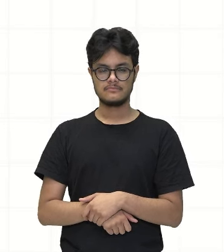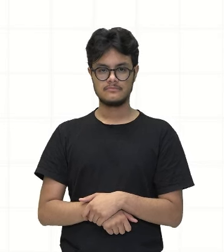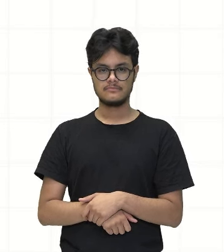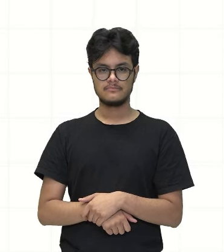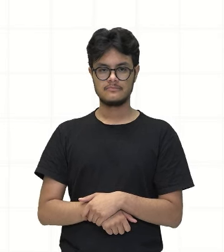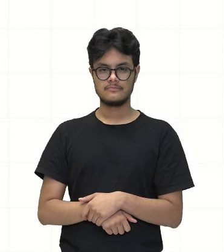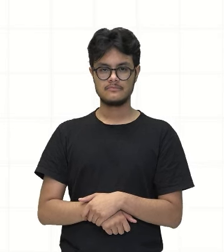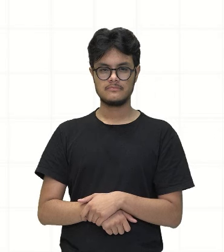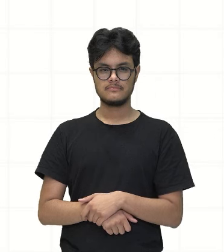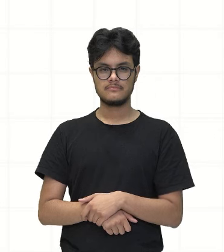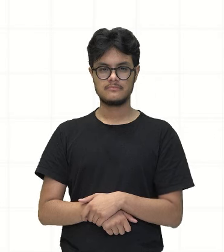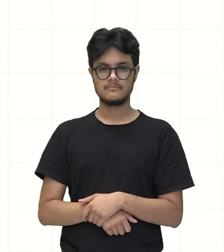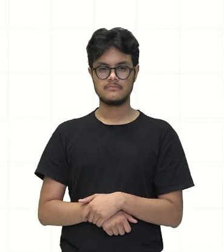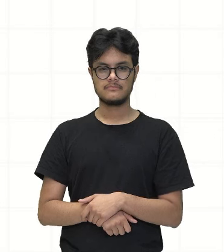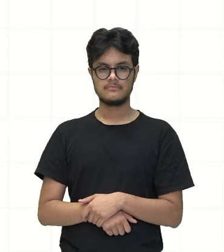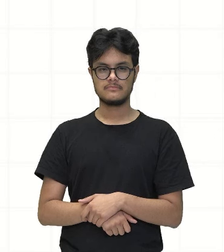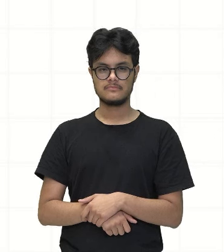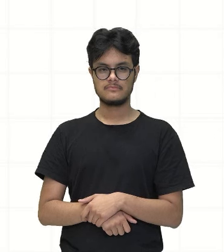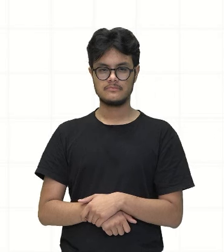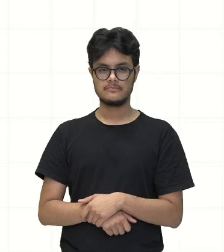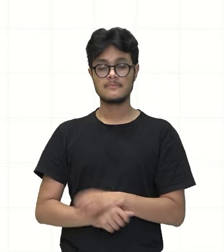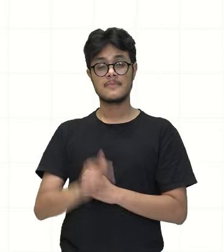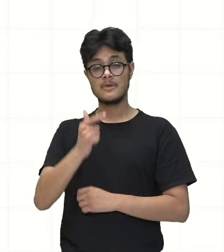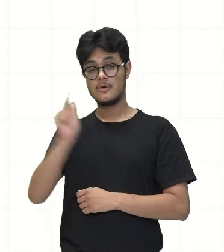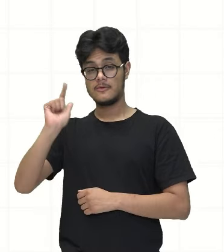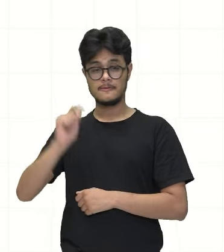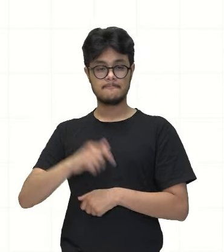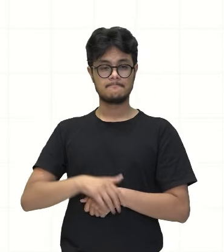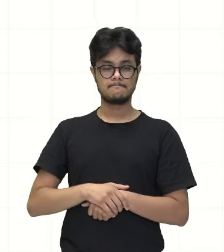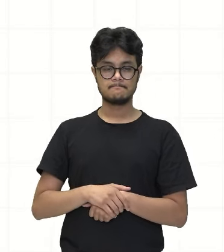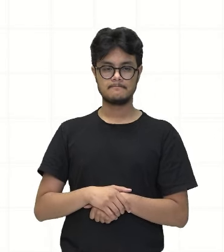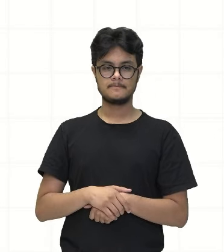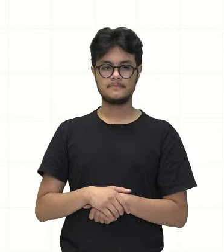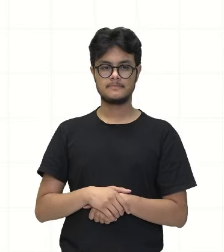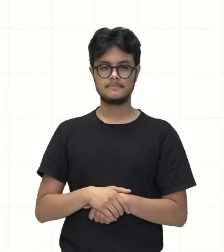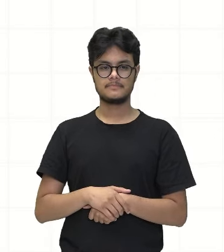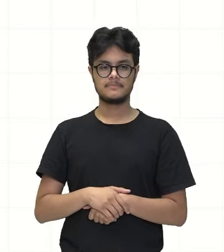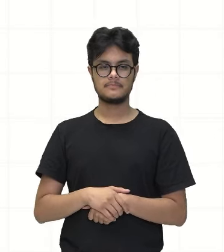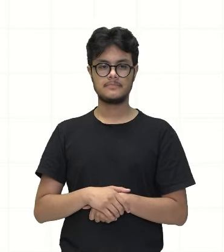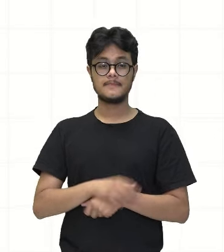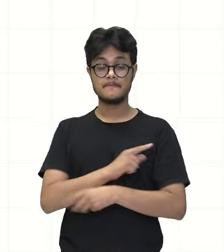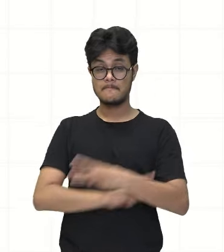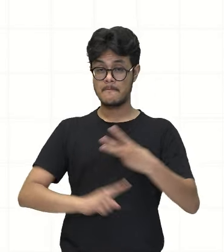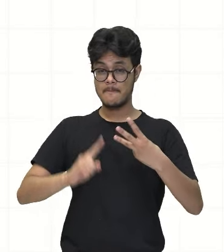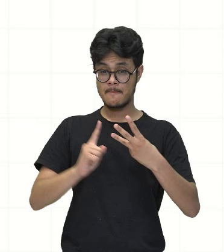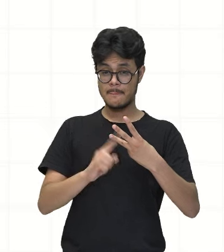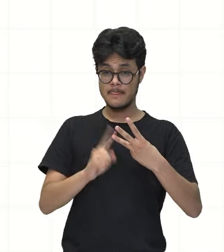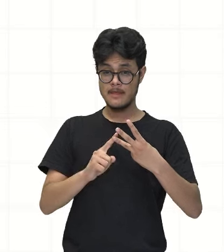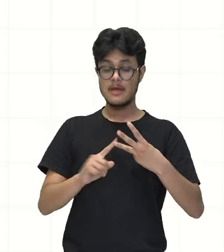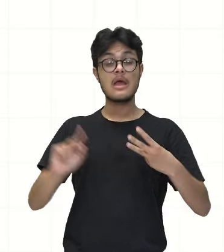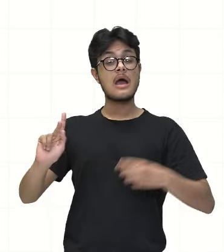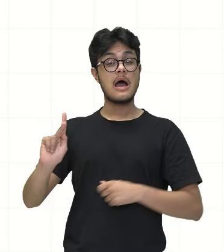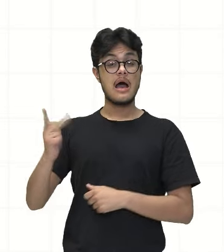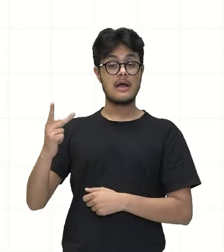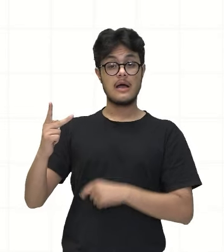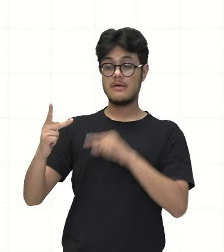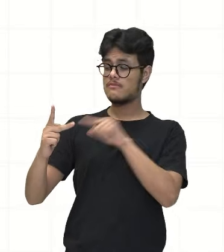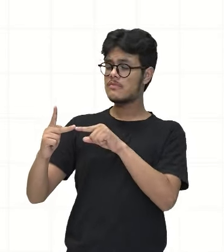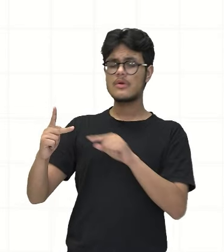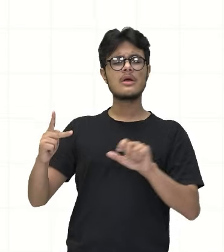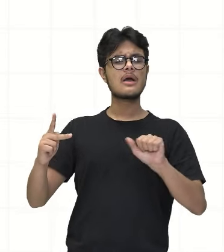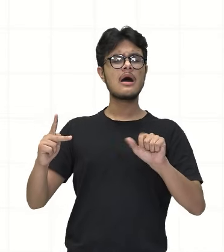relação que a gente viu foi quando a altura, aliás, a altura H elevado ao